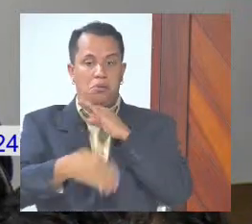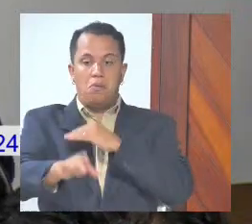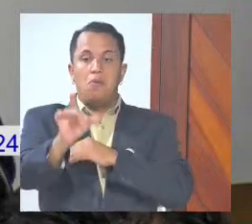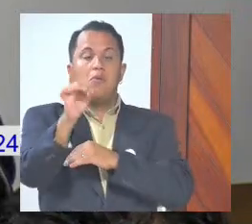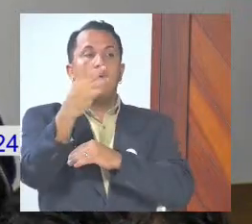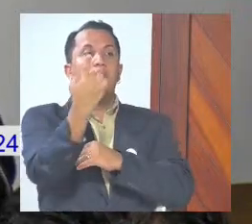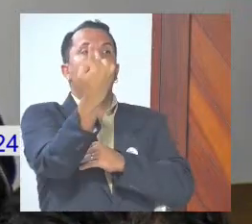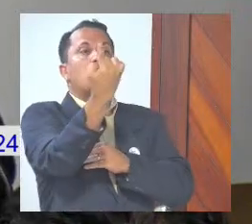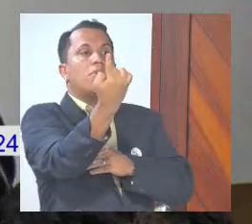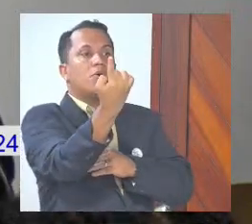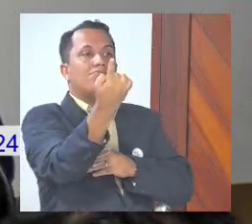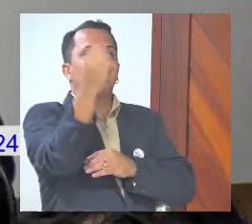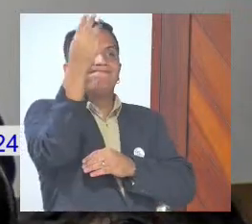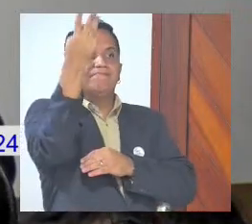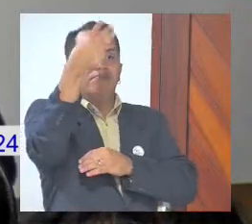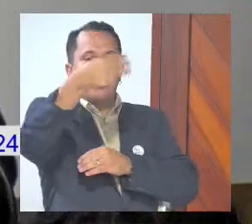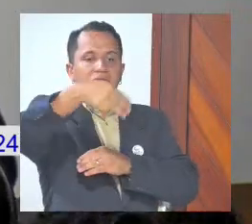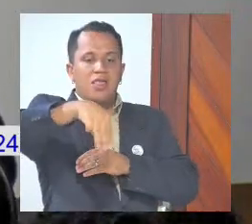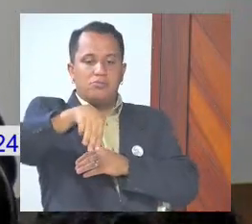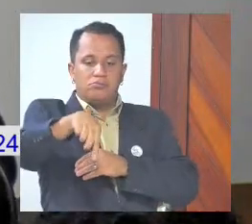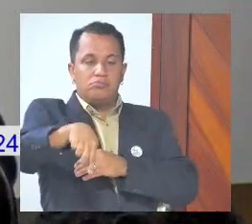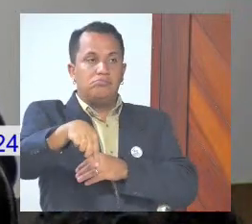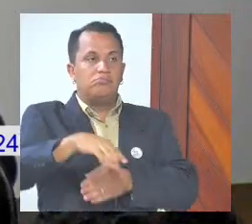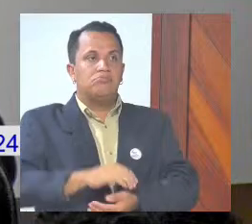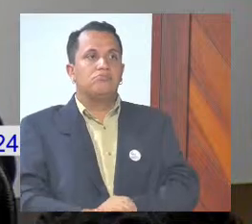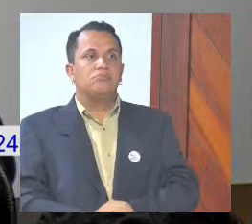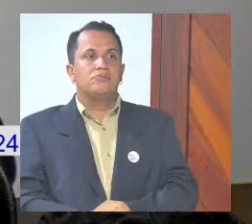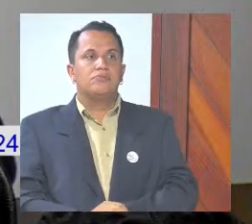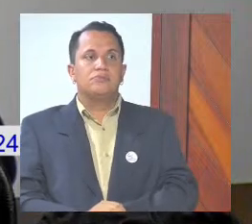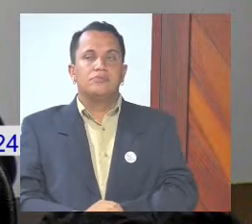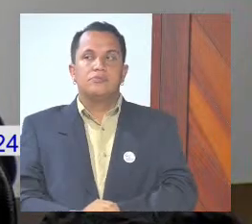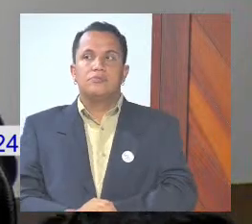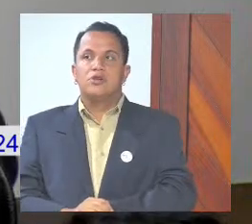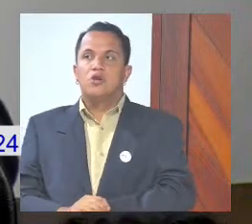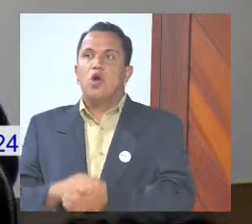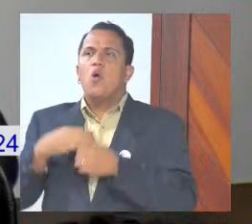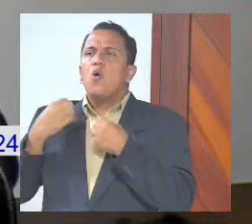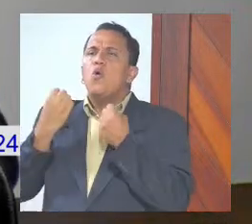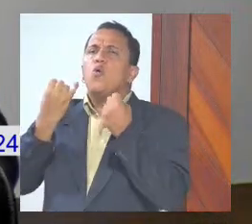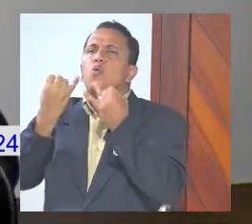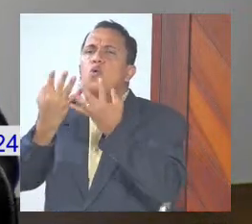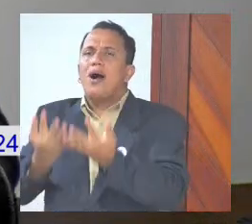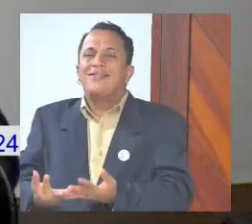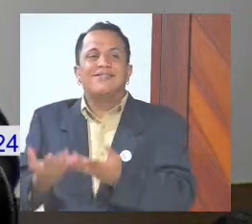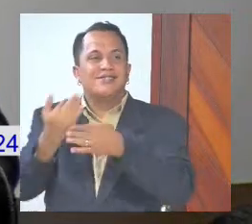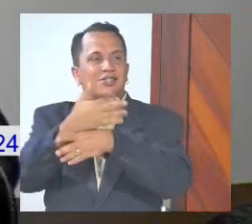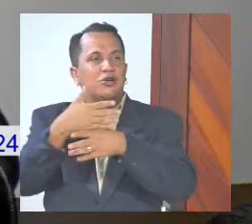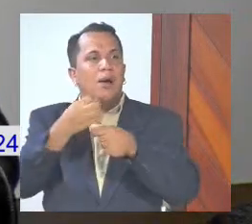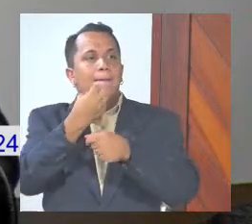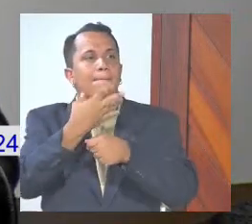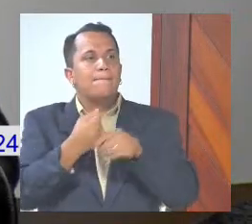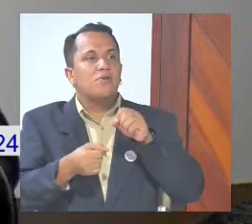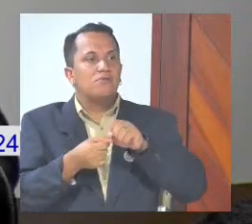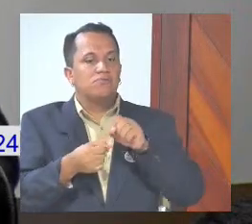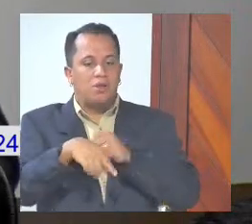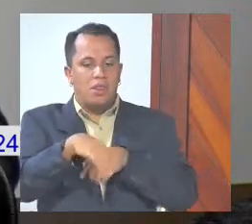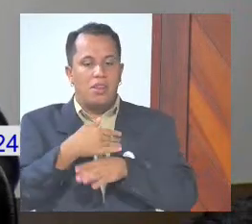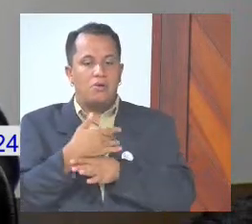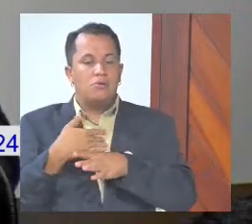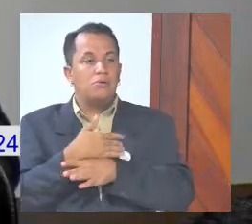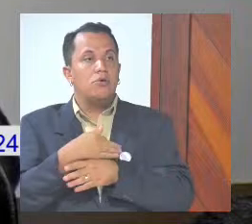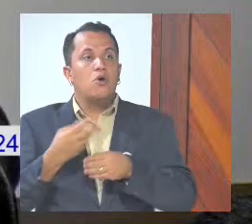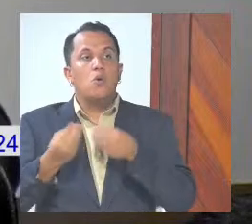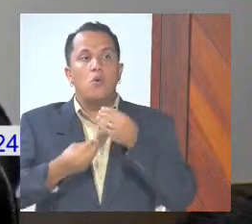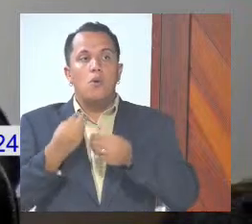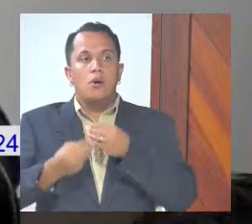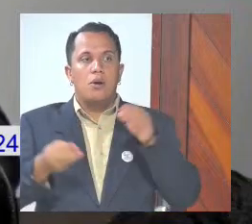aqui no Maranhão, que tem no interior do estado. Então, entre inúmeras outras coisas boas que foram feitas aqui na nossa cidade,